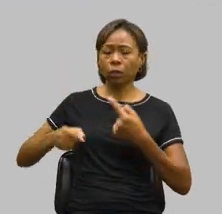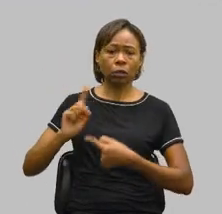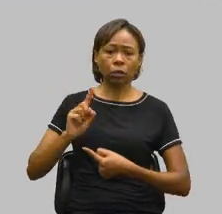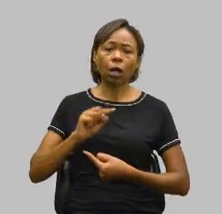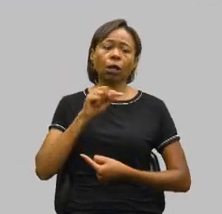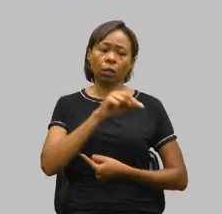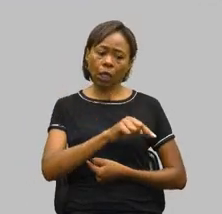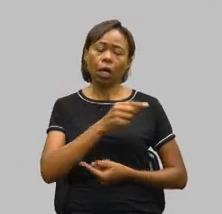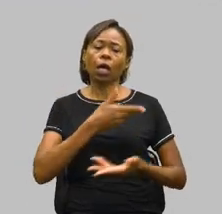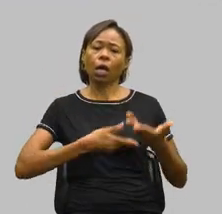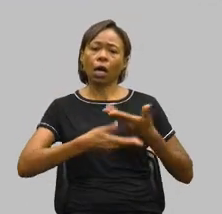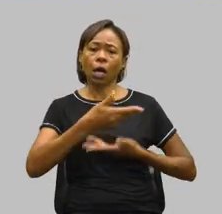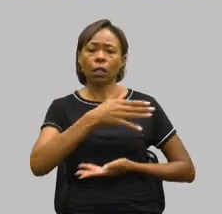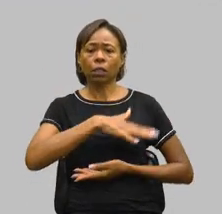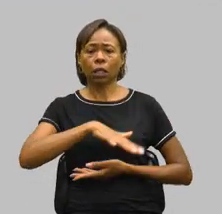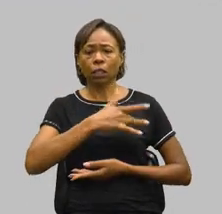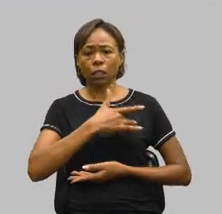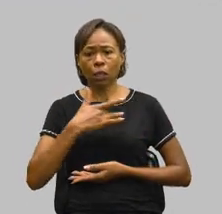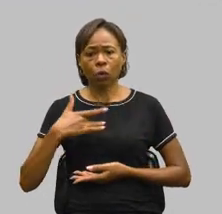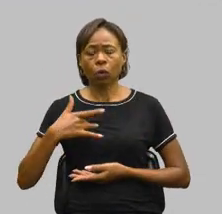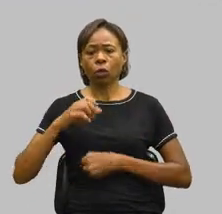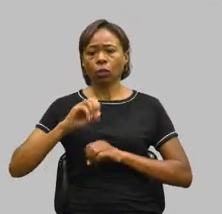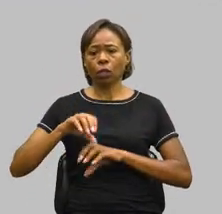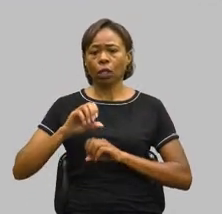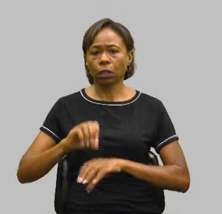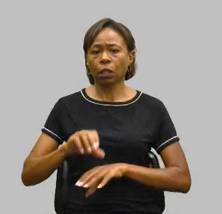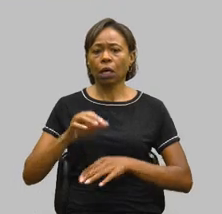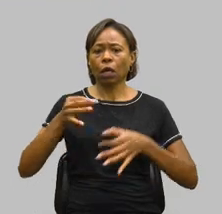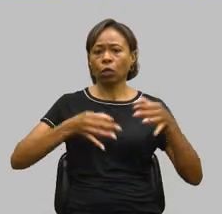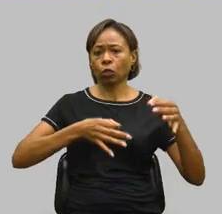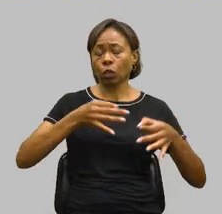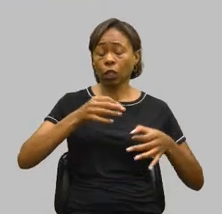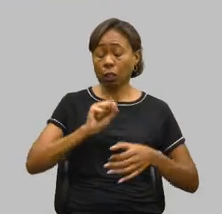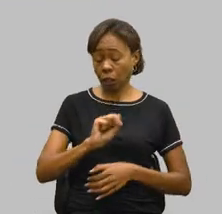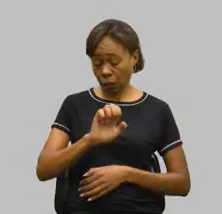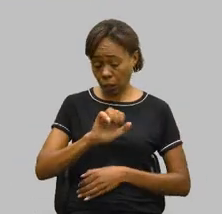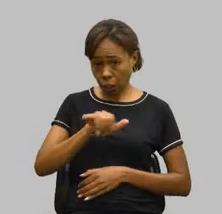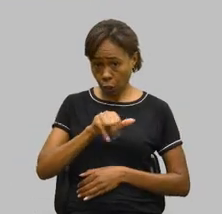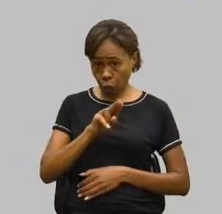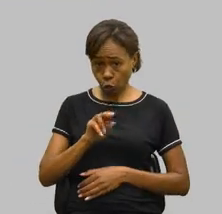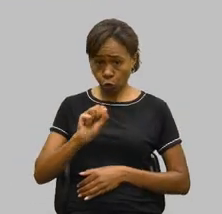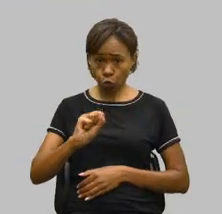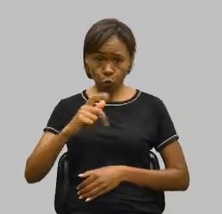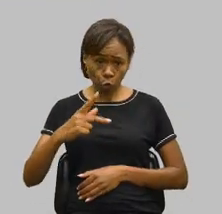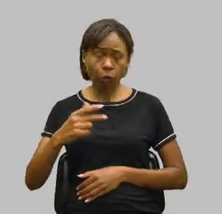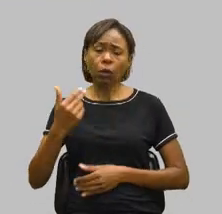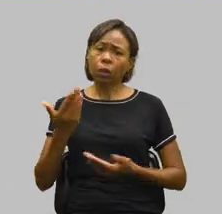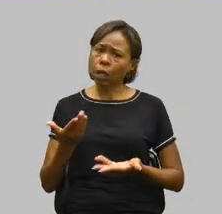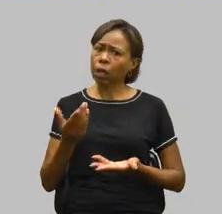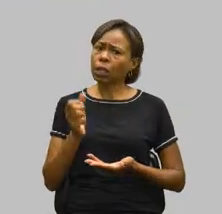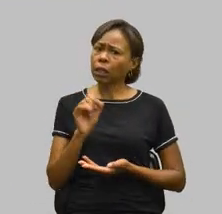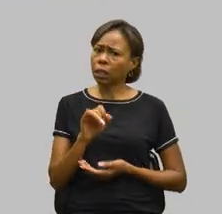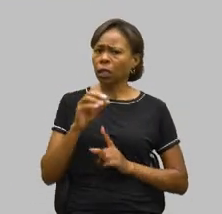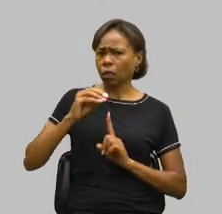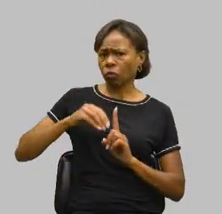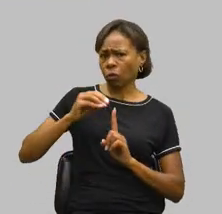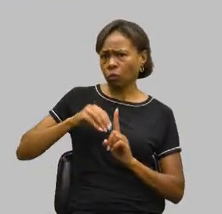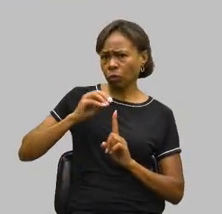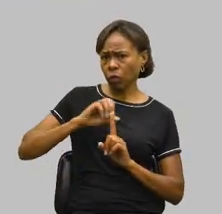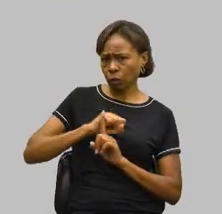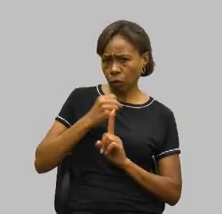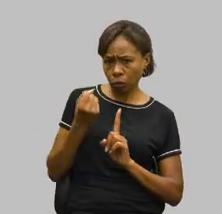saúde com a educação com a sejusp Então sempre que falarmos de vulnerabilidade social sempre que nós falarmos de